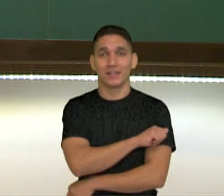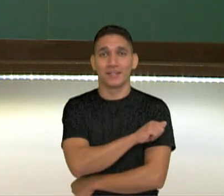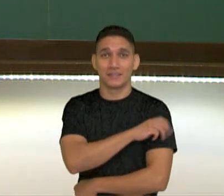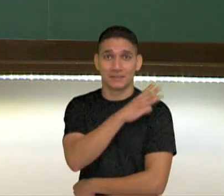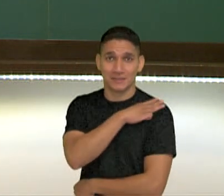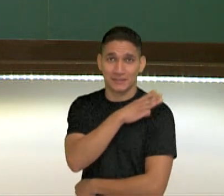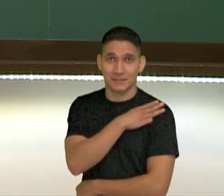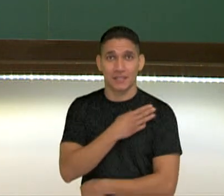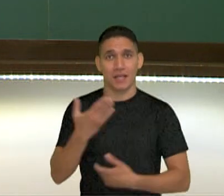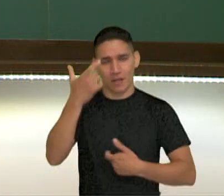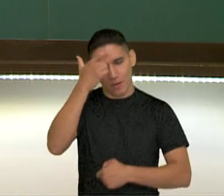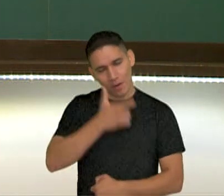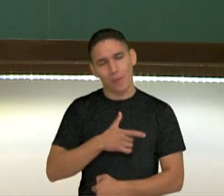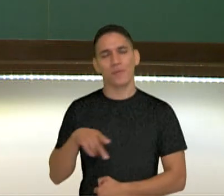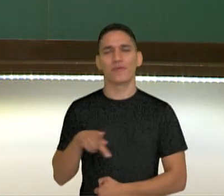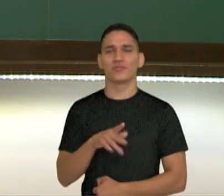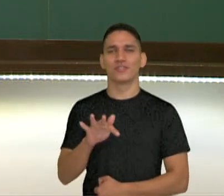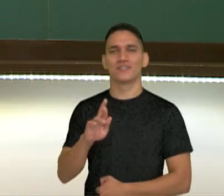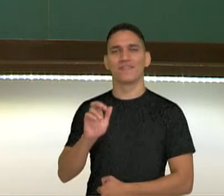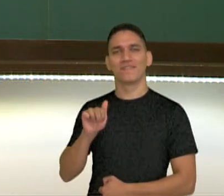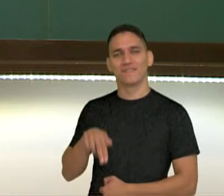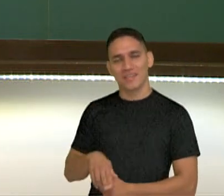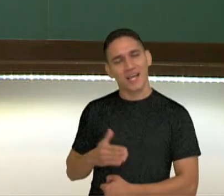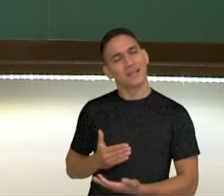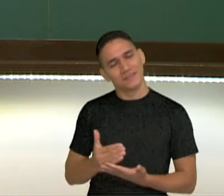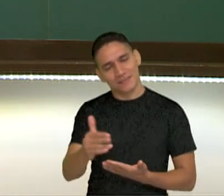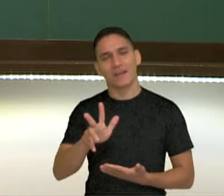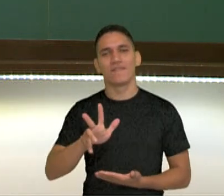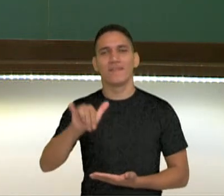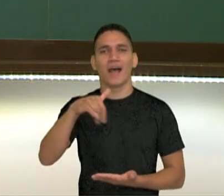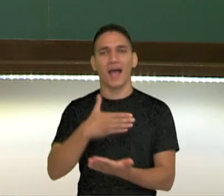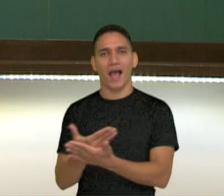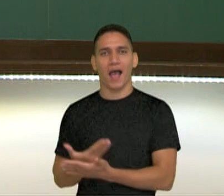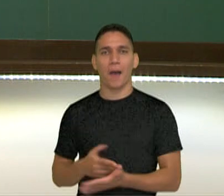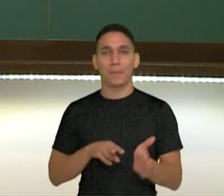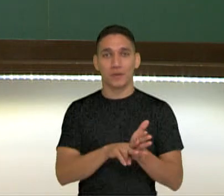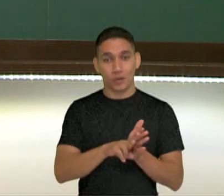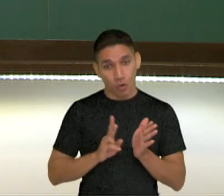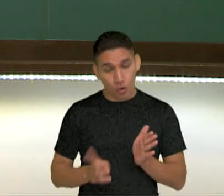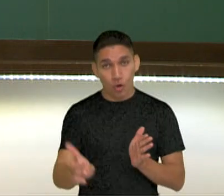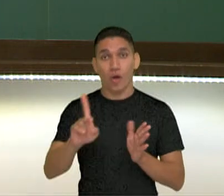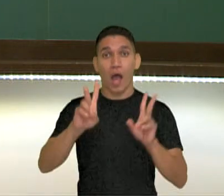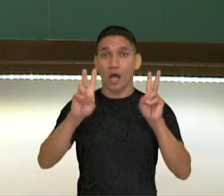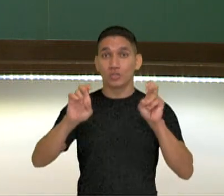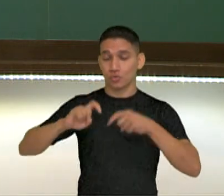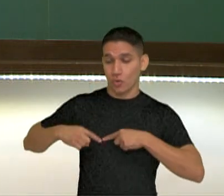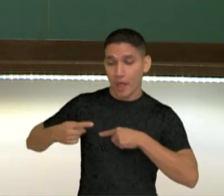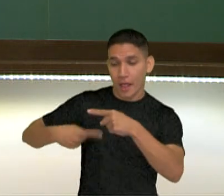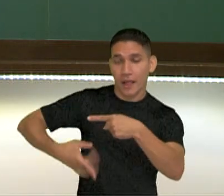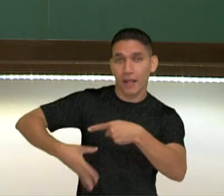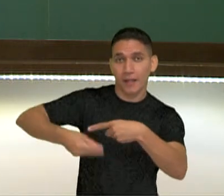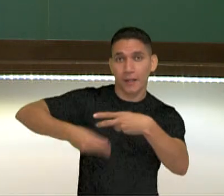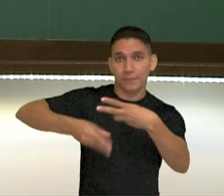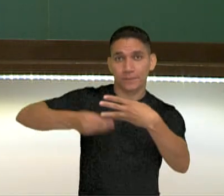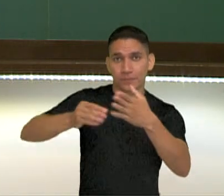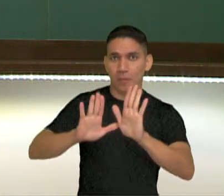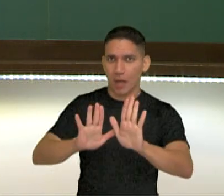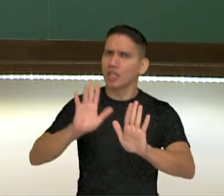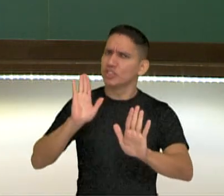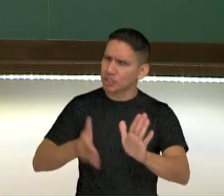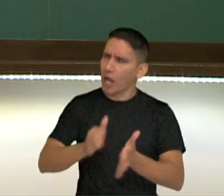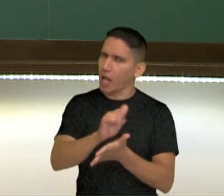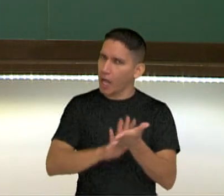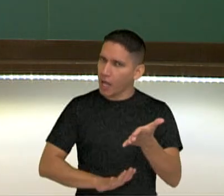da terceira série. Eu sou a professora Fran para mais uma aula de biologia, ainda falando sobre a herança quantitativa. Mas antes tinha uma lição de casa.